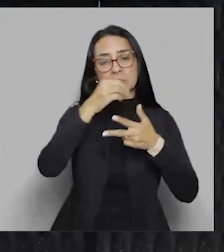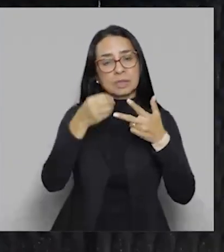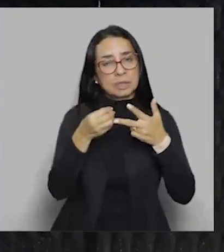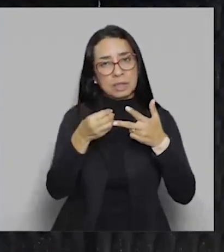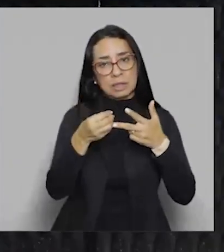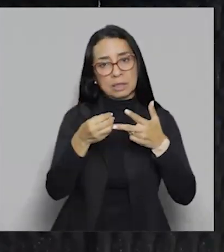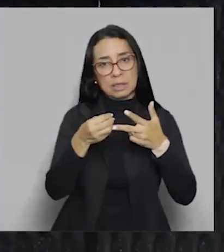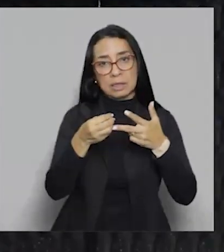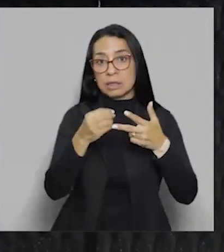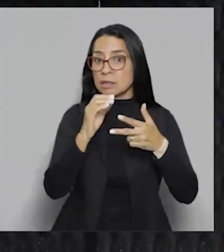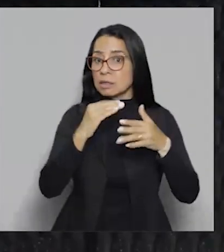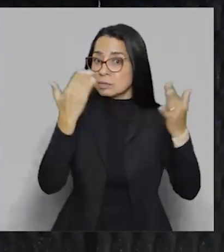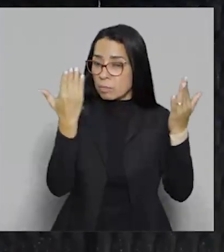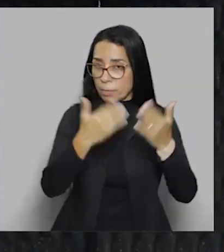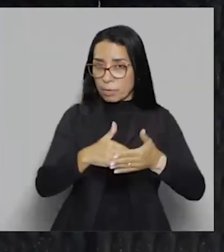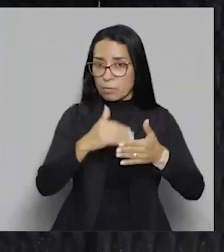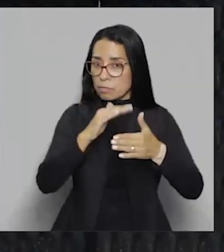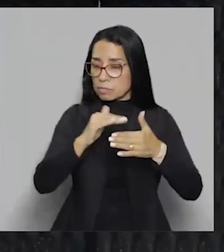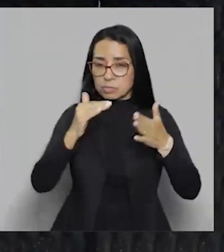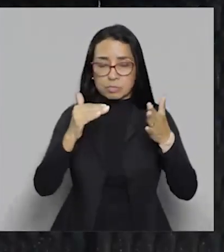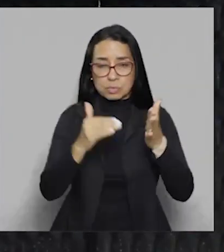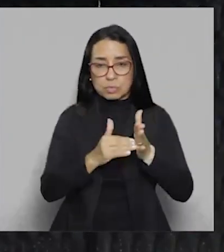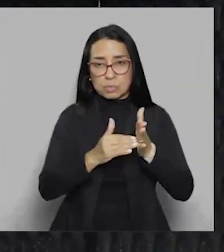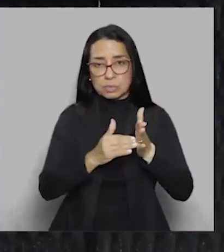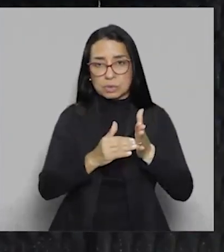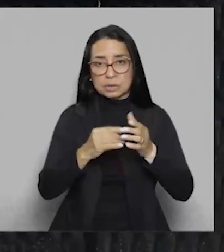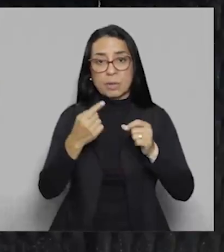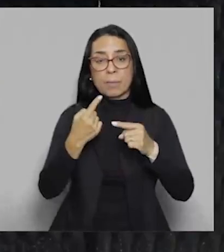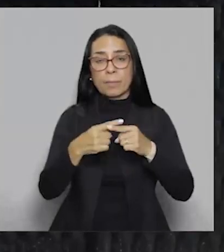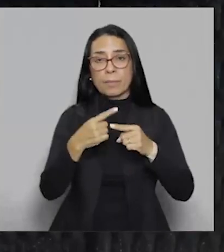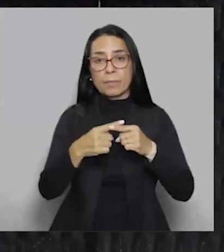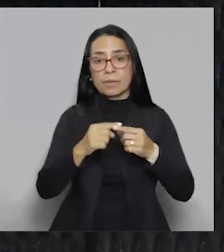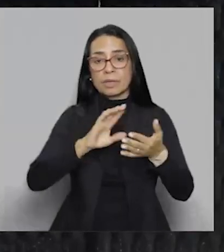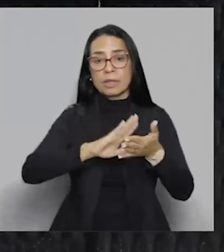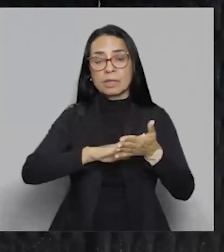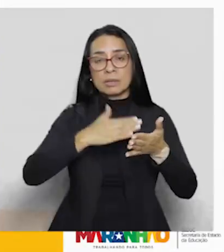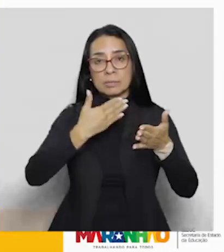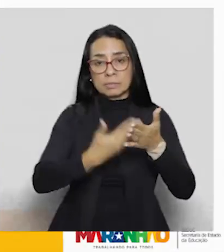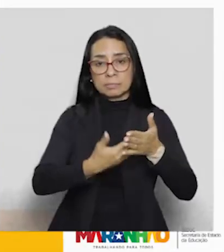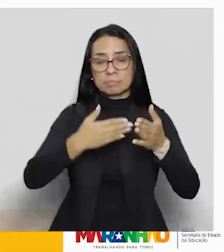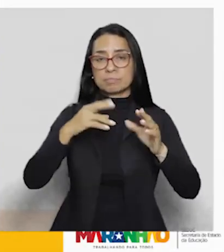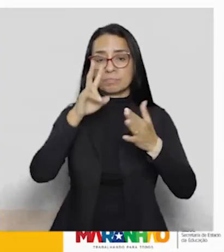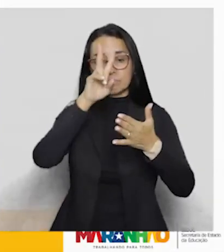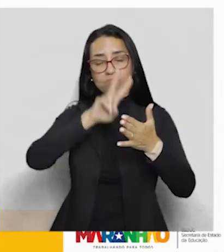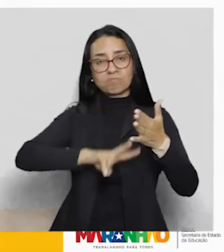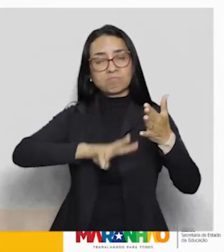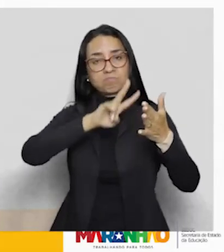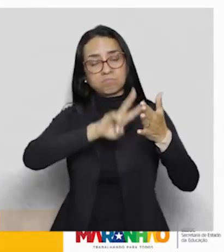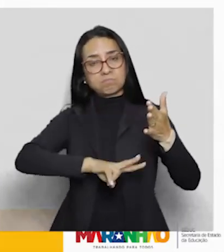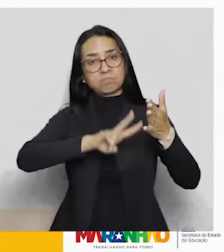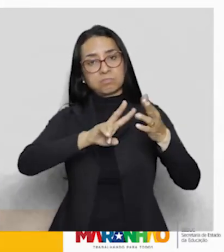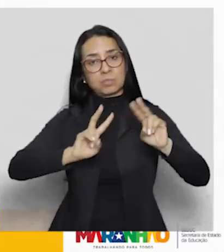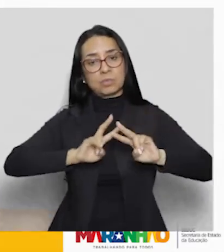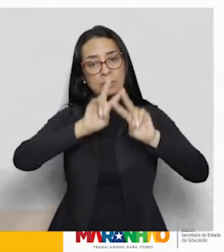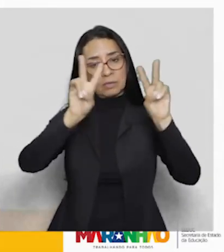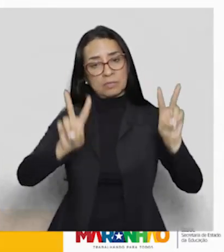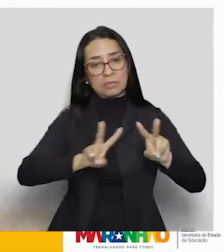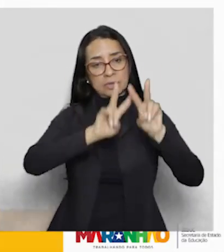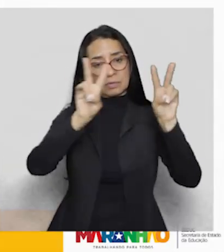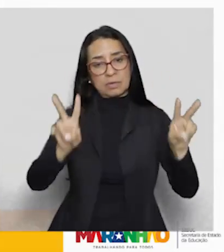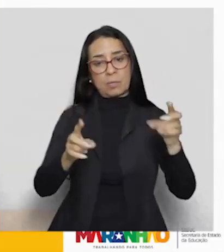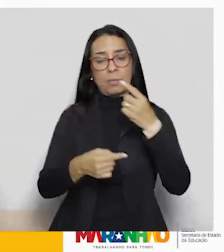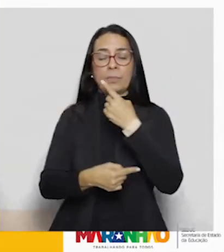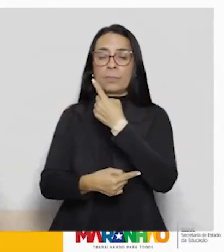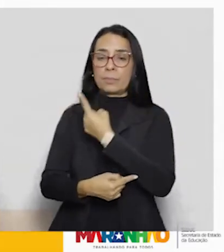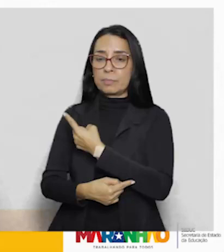humanas, porque basicamente a interpretação é leitura visual. O artista usou dessa vez seu Instagram para mostrar